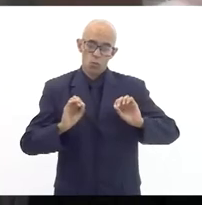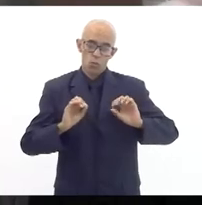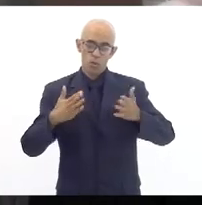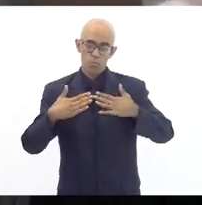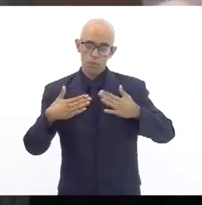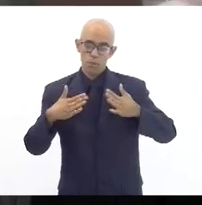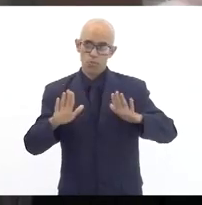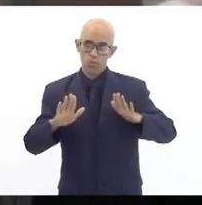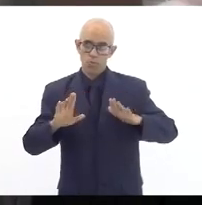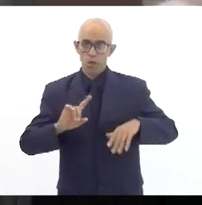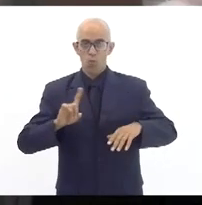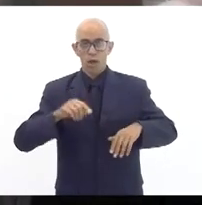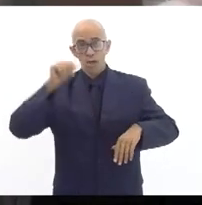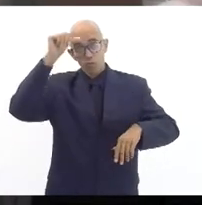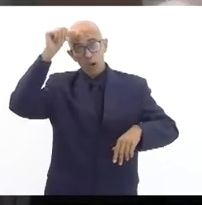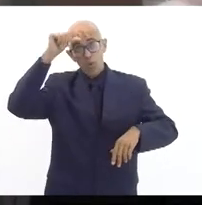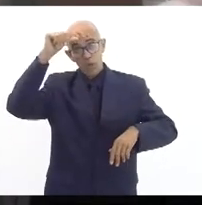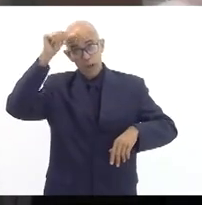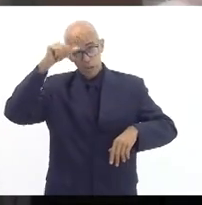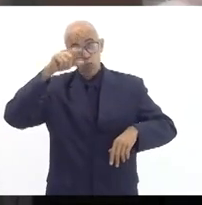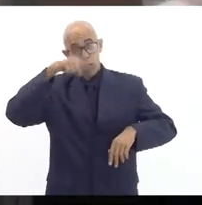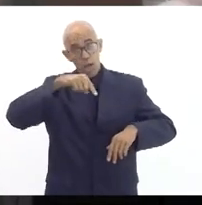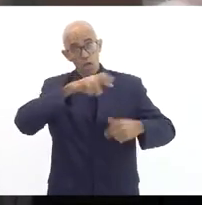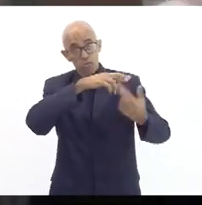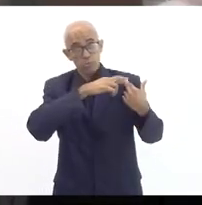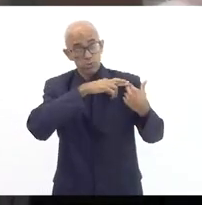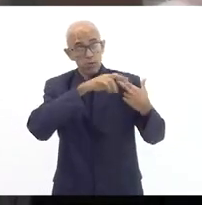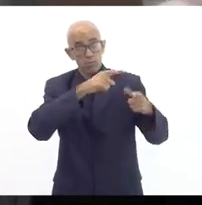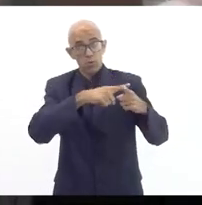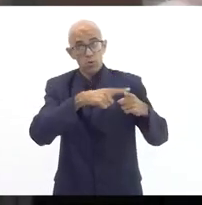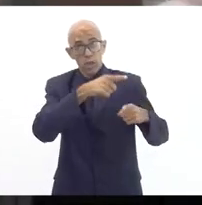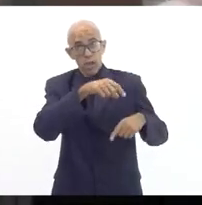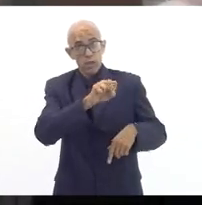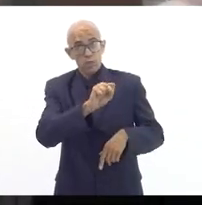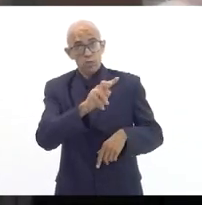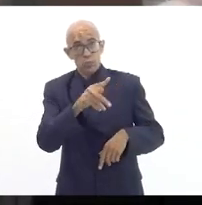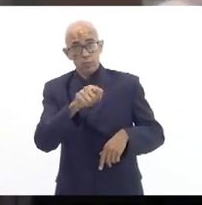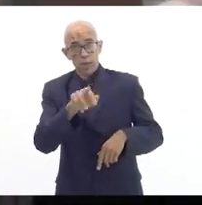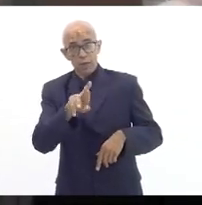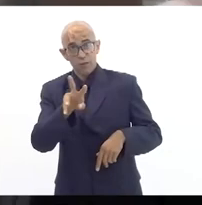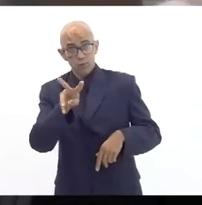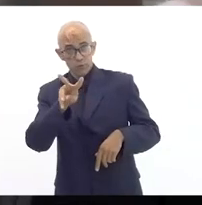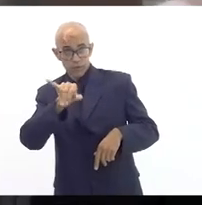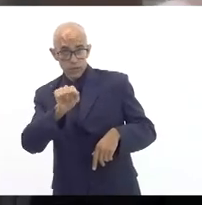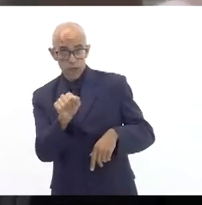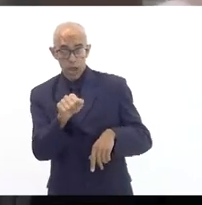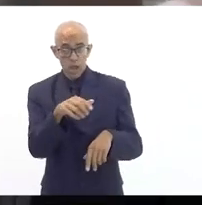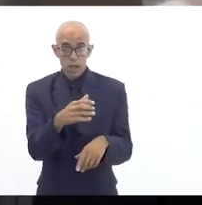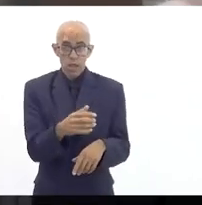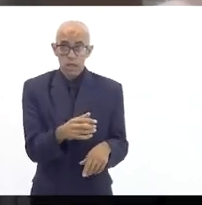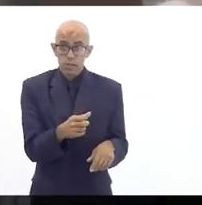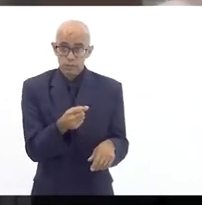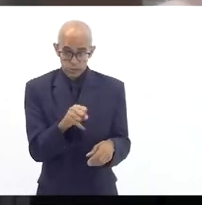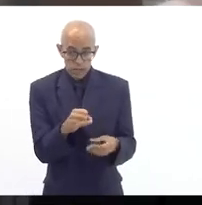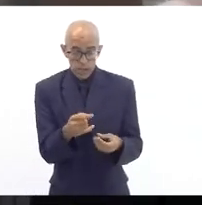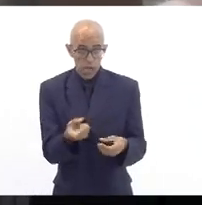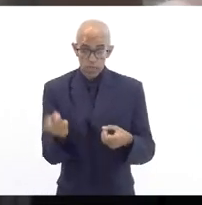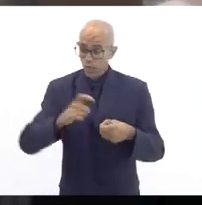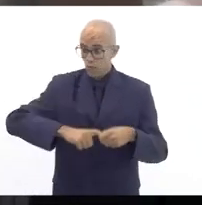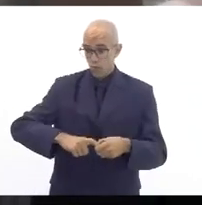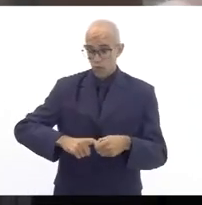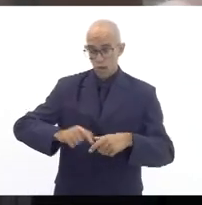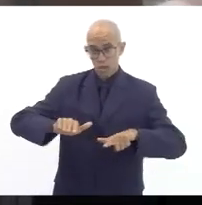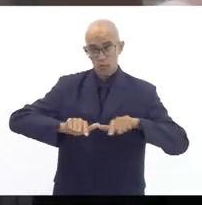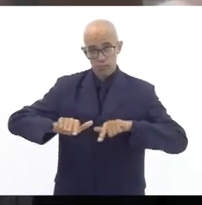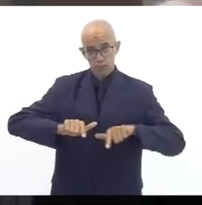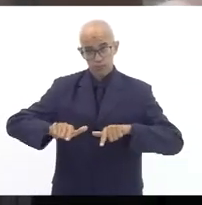é do Cláudio Castro, que quando ele diz que se a Supervia quiser, ela entregue a concessão, ela está passando sobre as vidas das pessoas